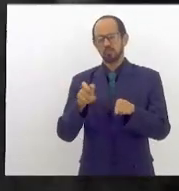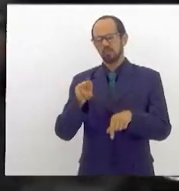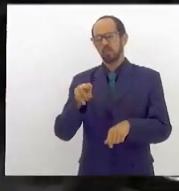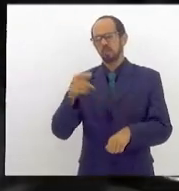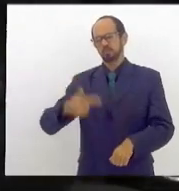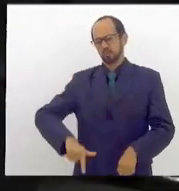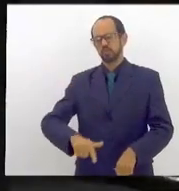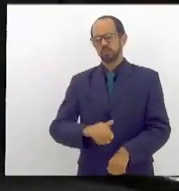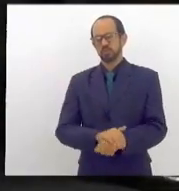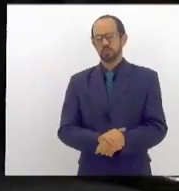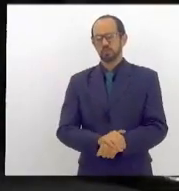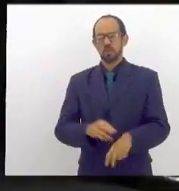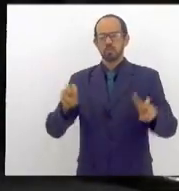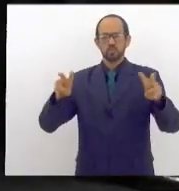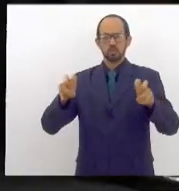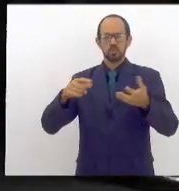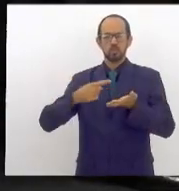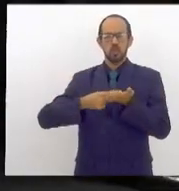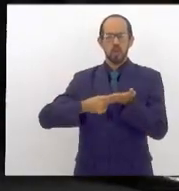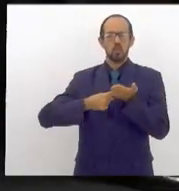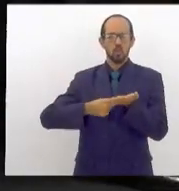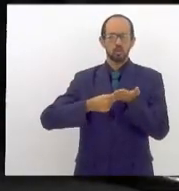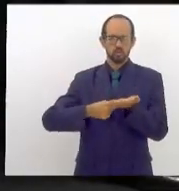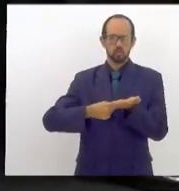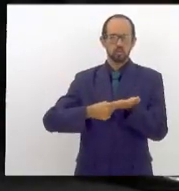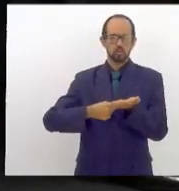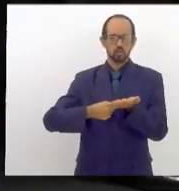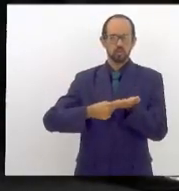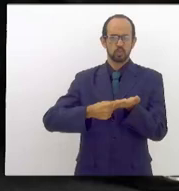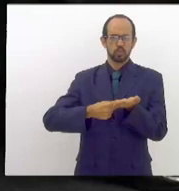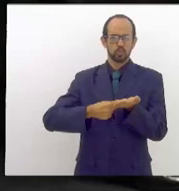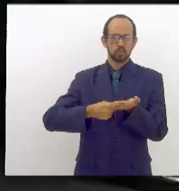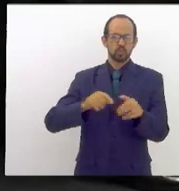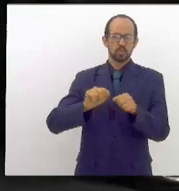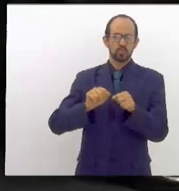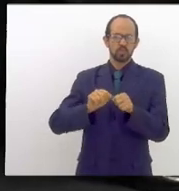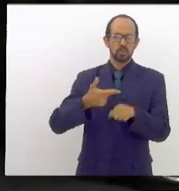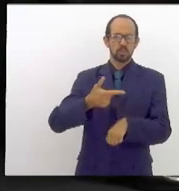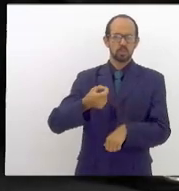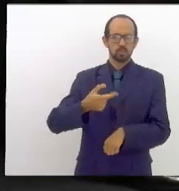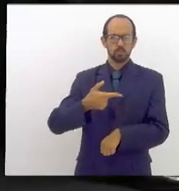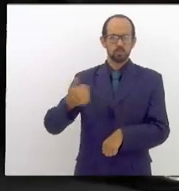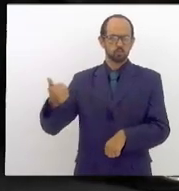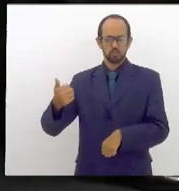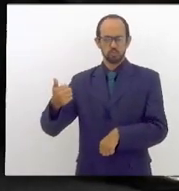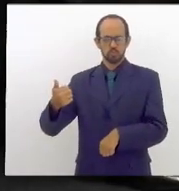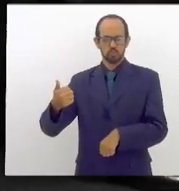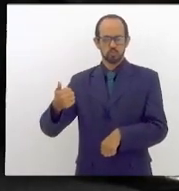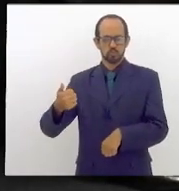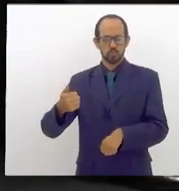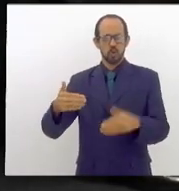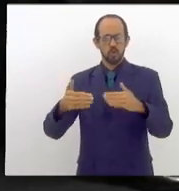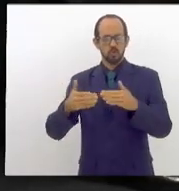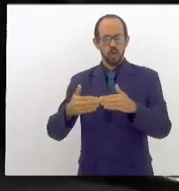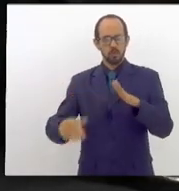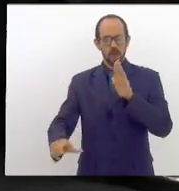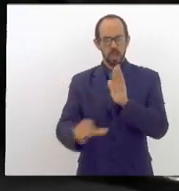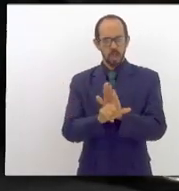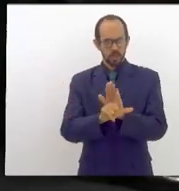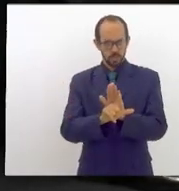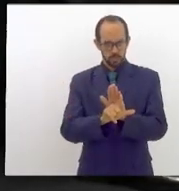que relação ao acordo que foi celebrado em 2021 e consagrado em lei